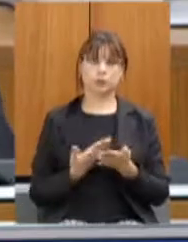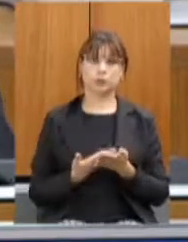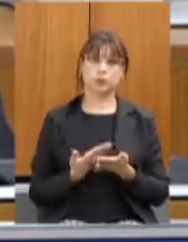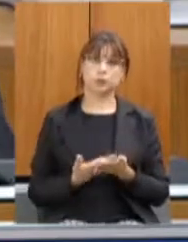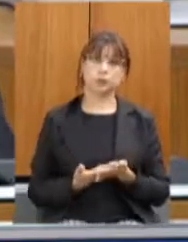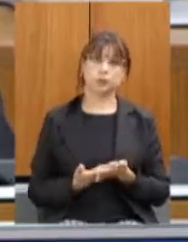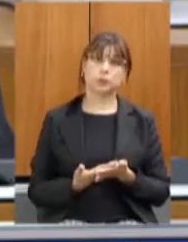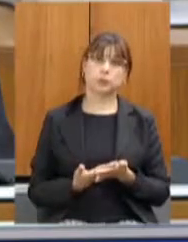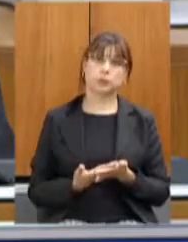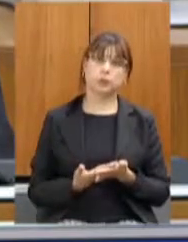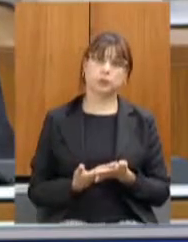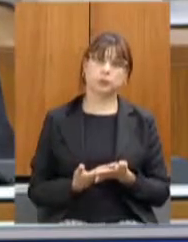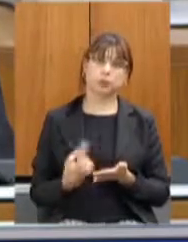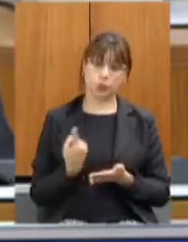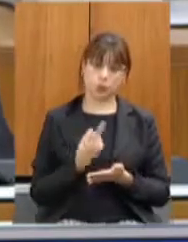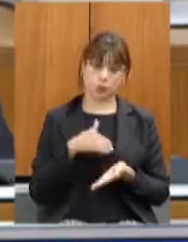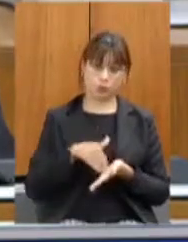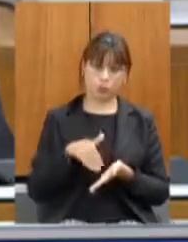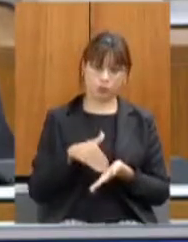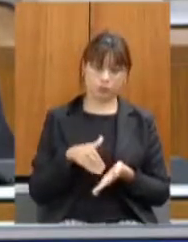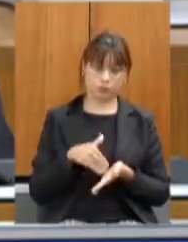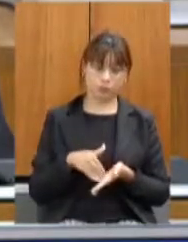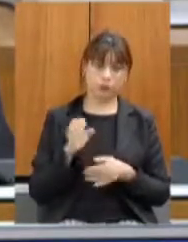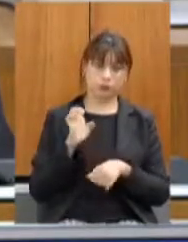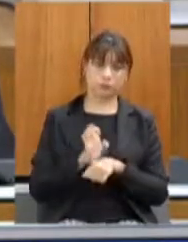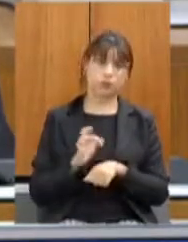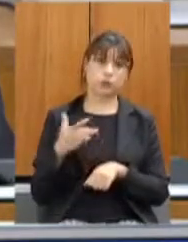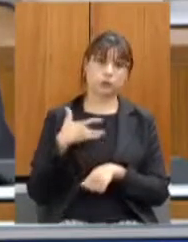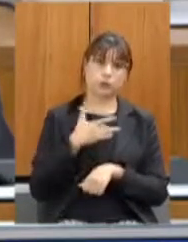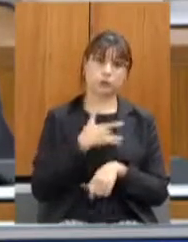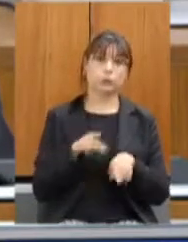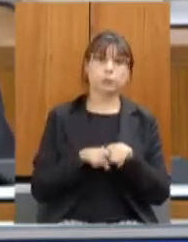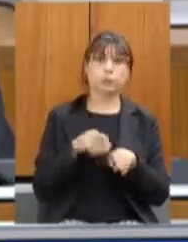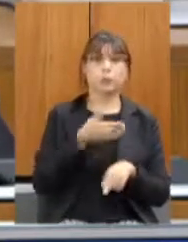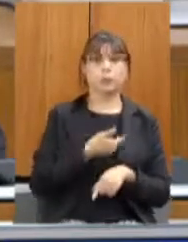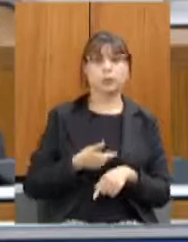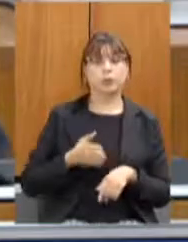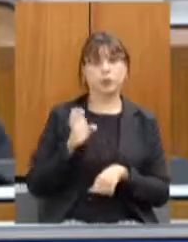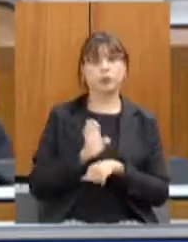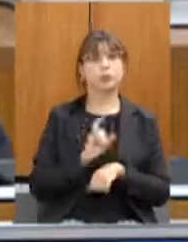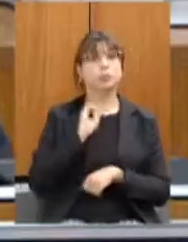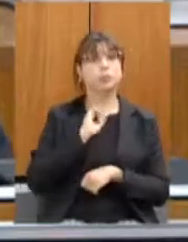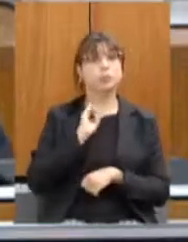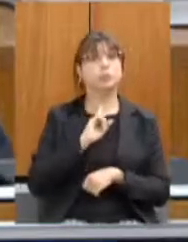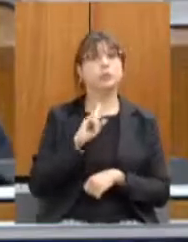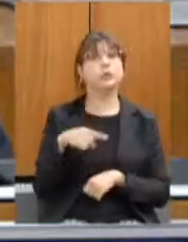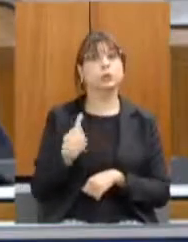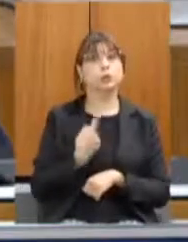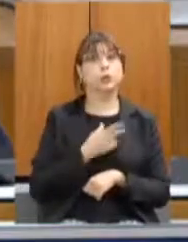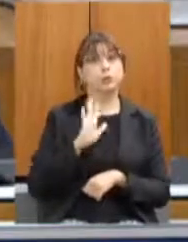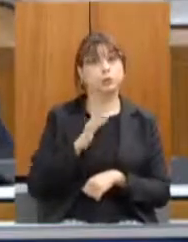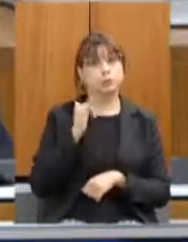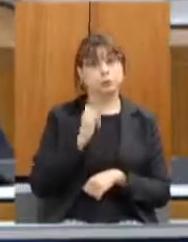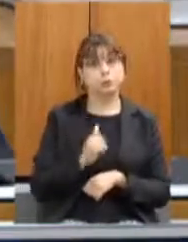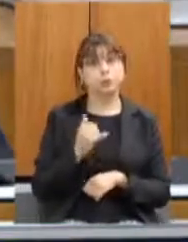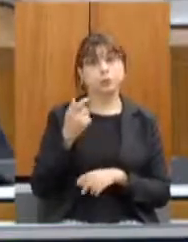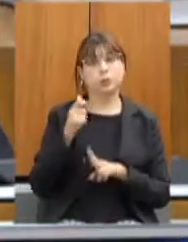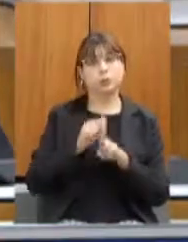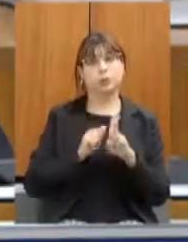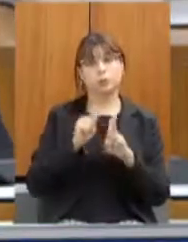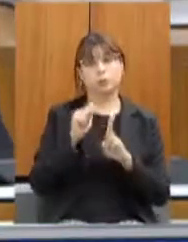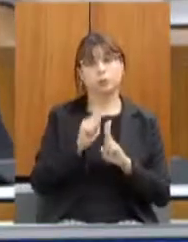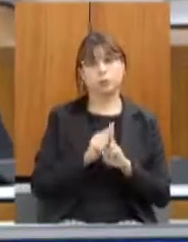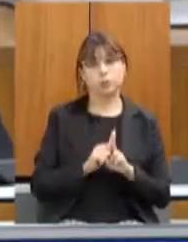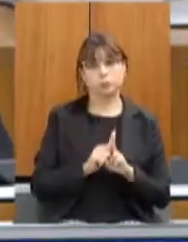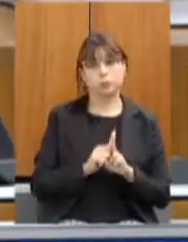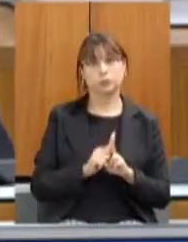aulas do ponto de vista da Secretaria Estadual de Saúde do Governo do Estado de Minas Gerais nós finalizamos a dois meses atrás Que nós achávamos